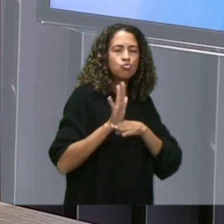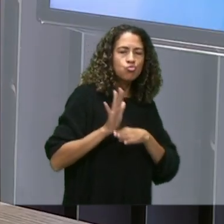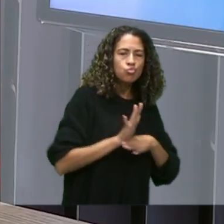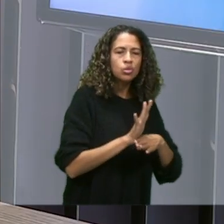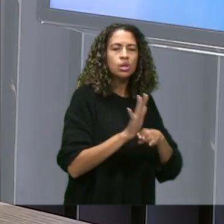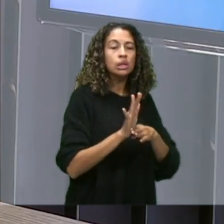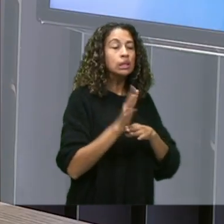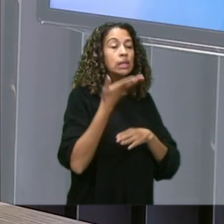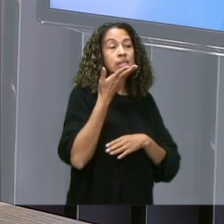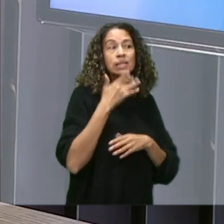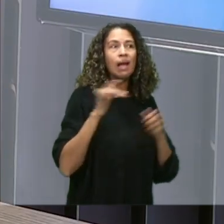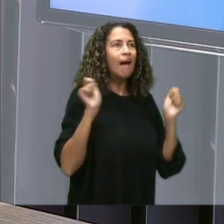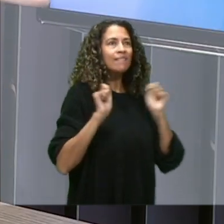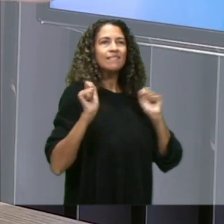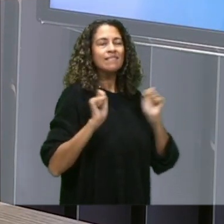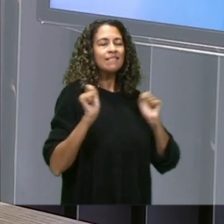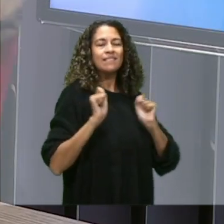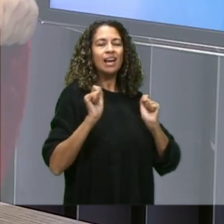estavam adorando,